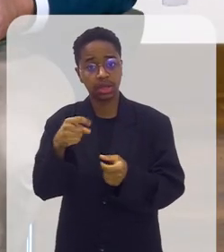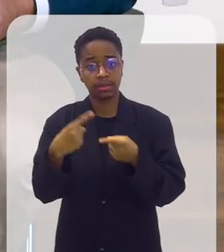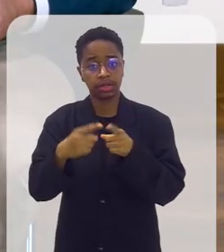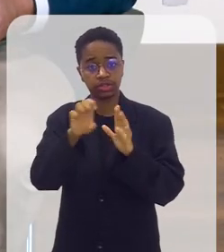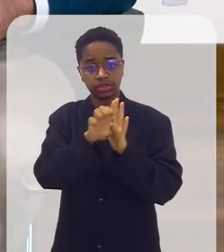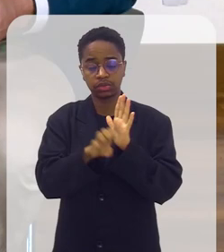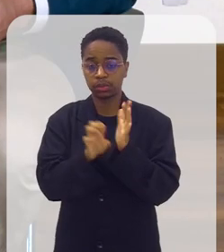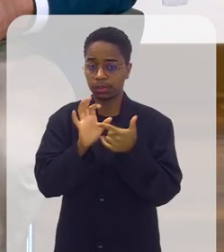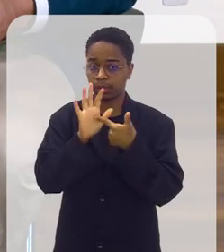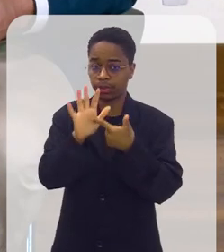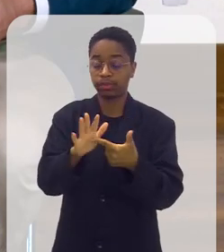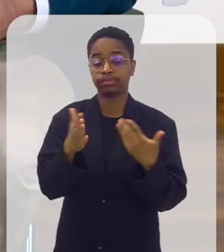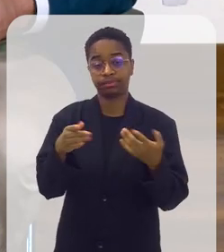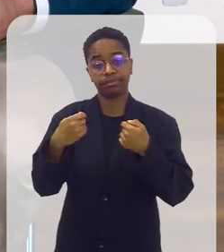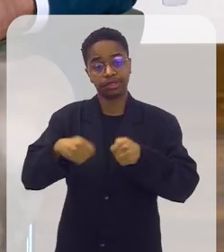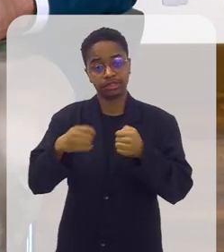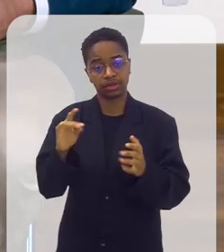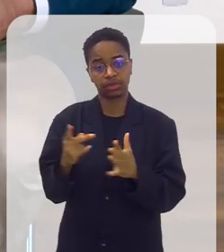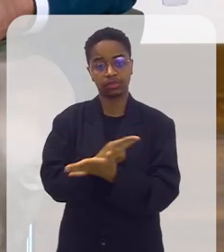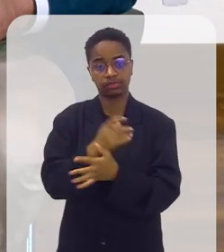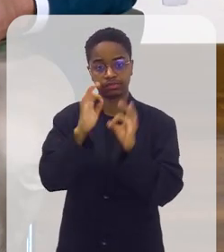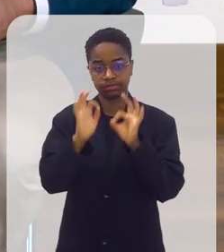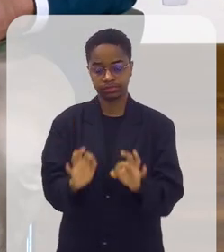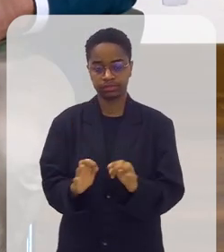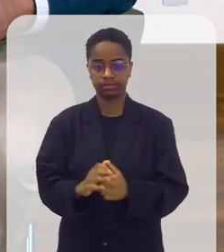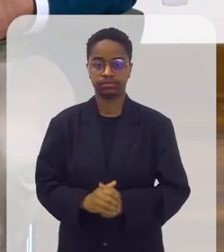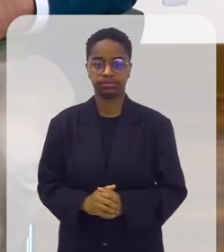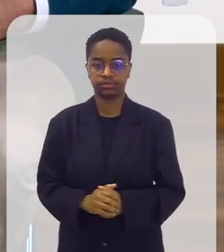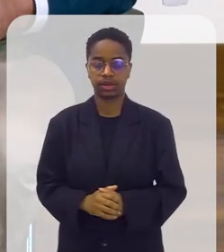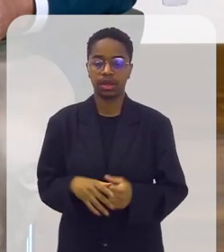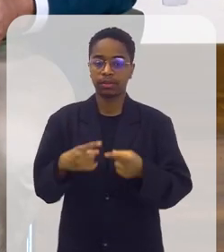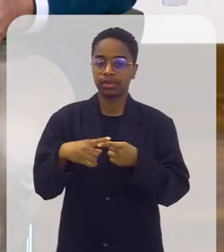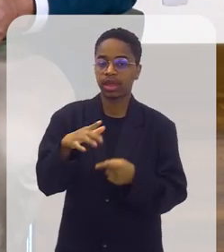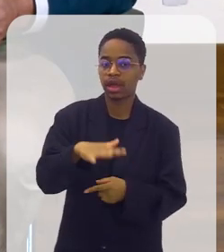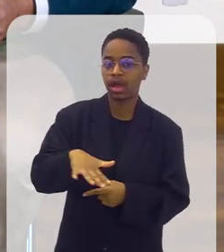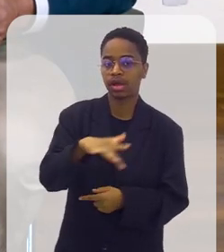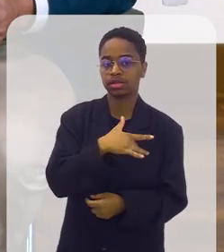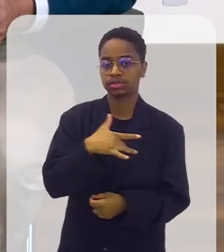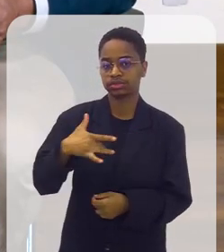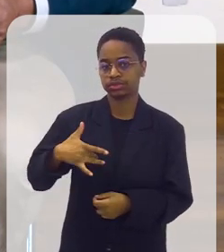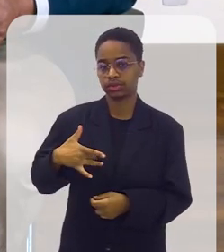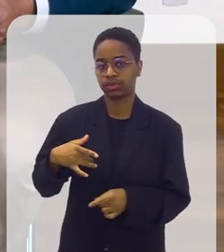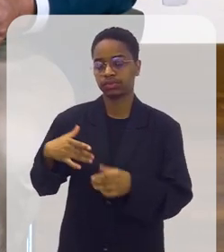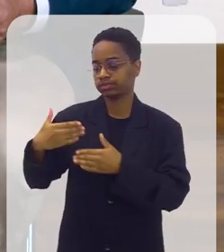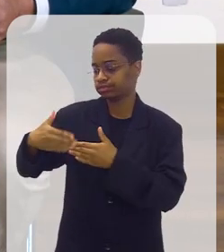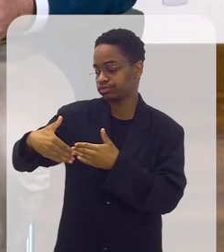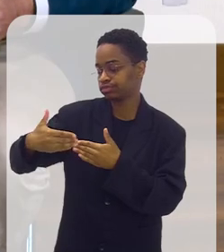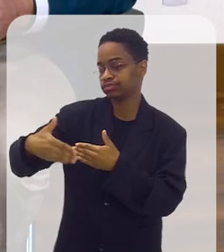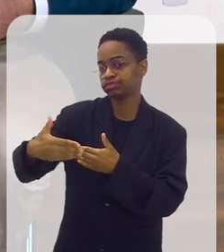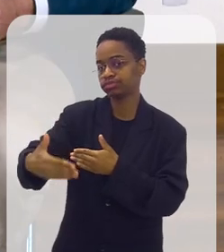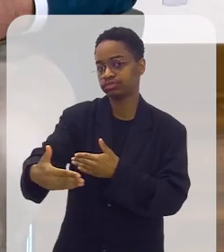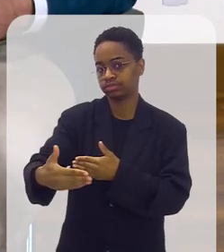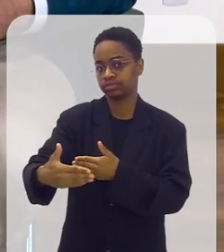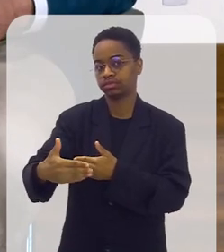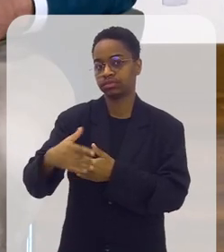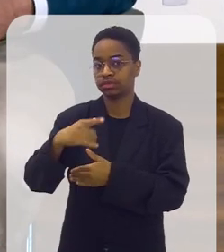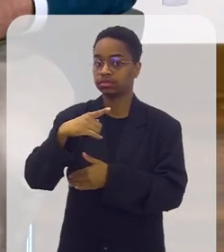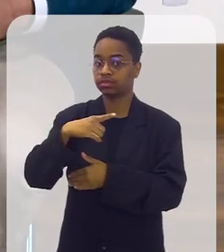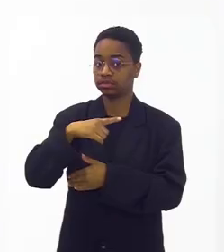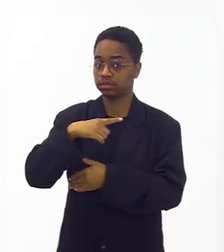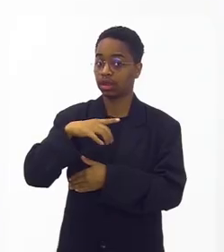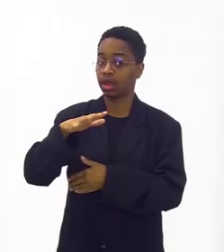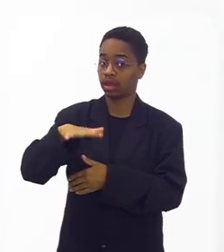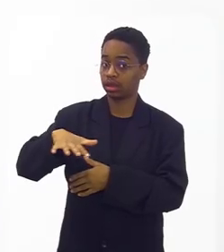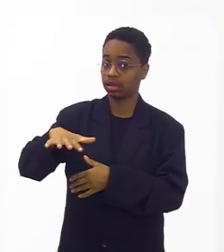ela é prioridade. Isso tem que valer, né? A rede de saúde, ao longo dos anos, vem entendendo isso